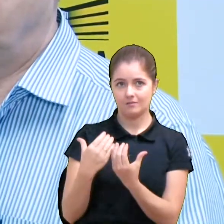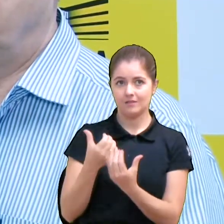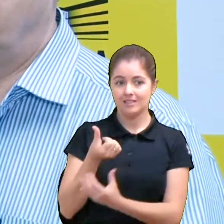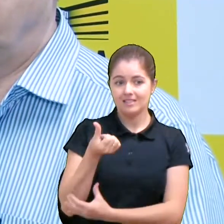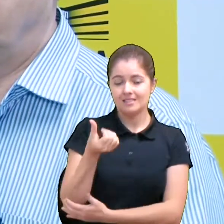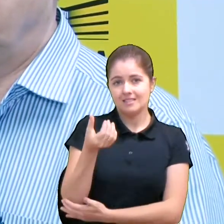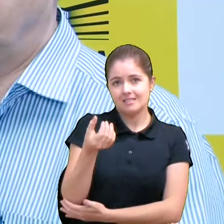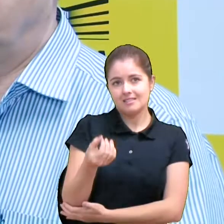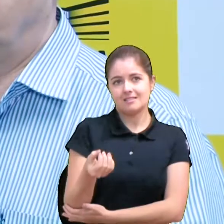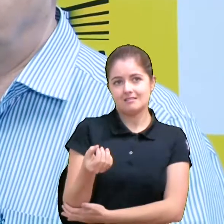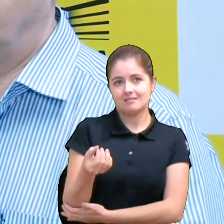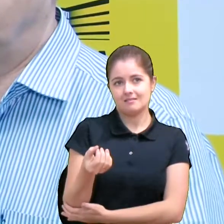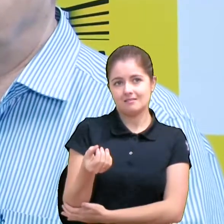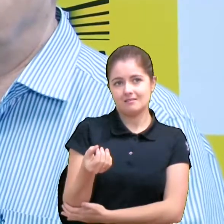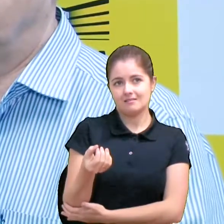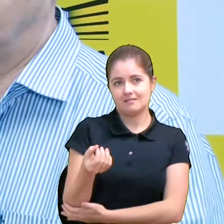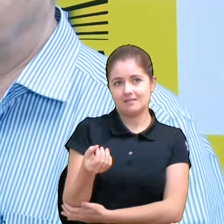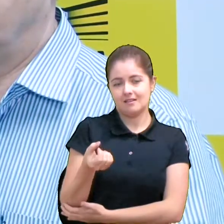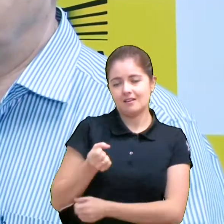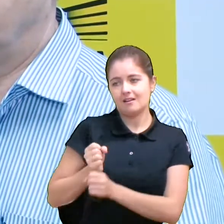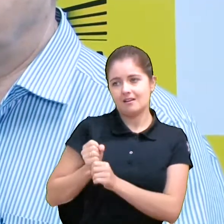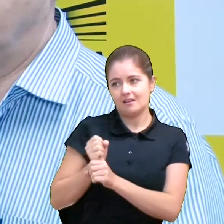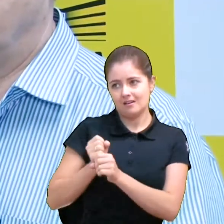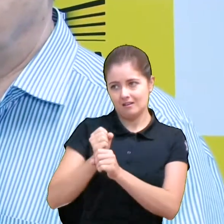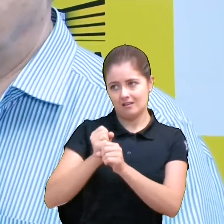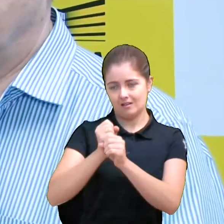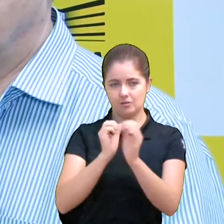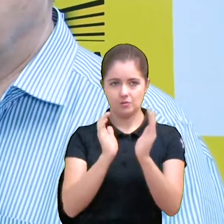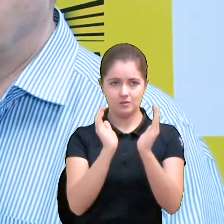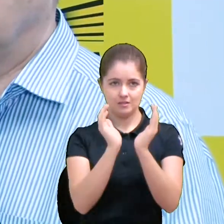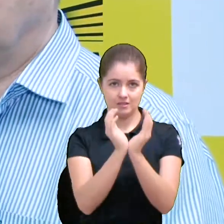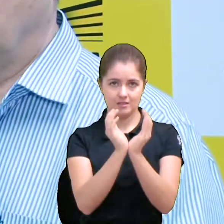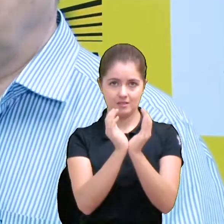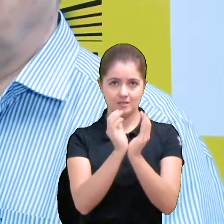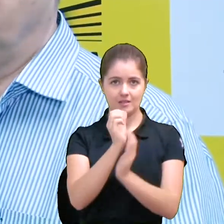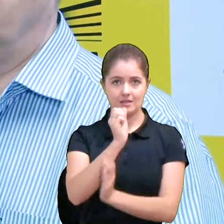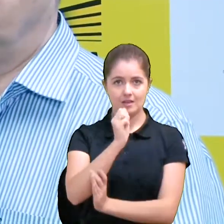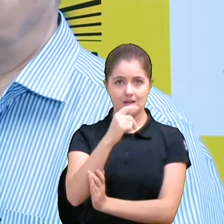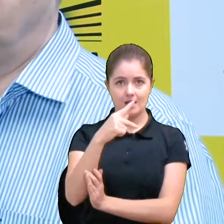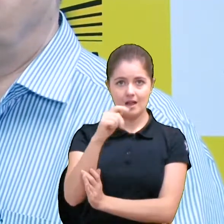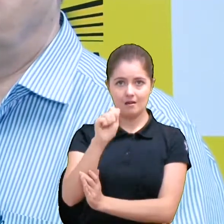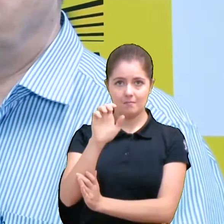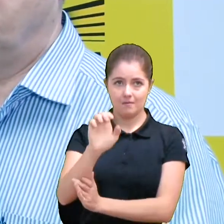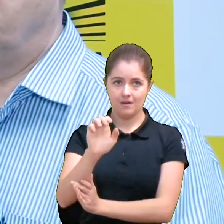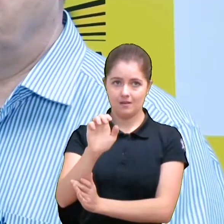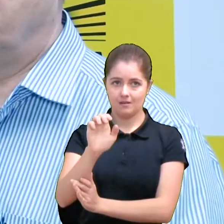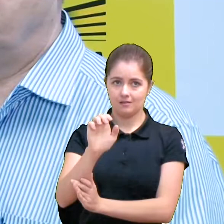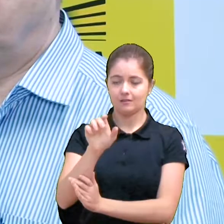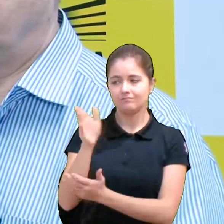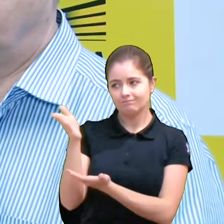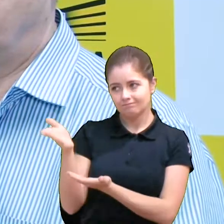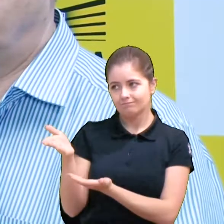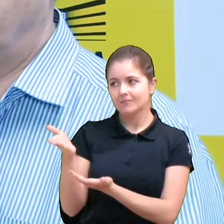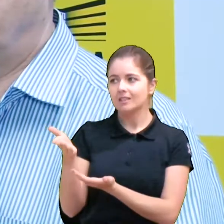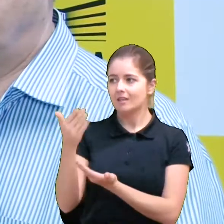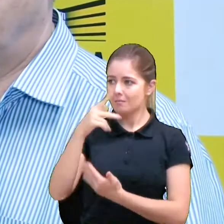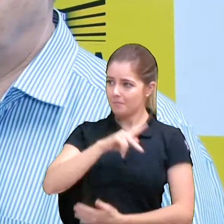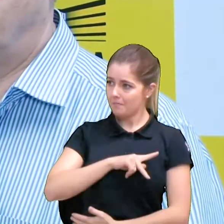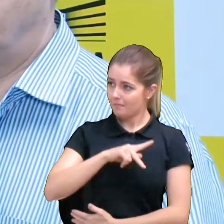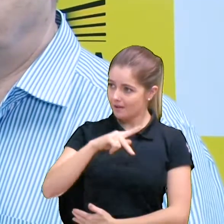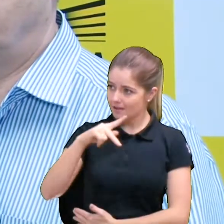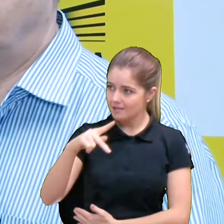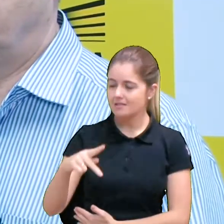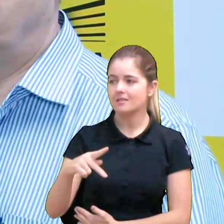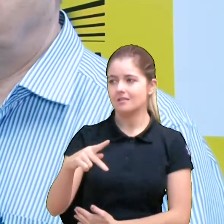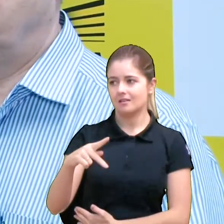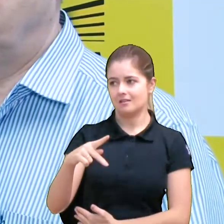60 anos da APAI. O senhor foi presidente dessa entidade. Gostaria que o senhor fizesse um